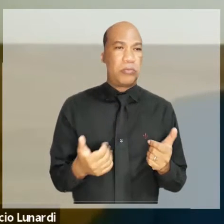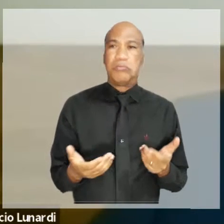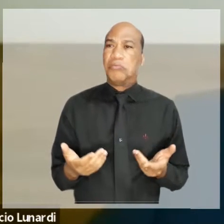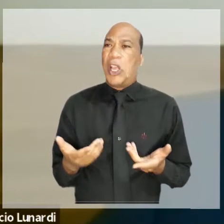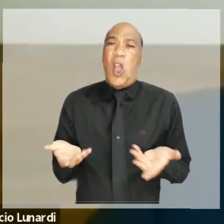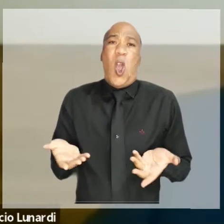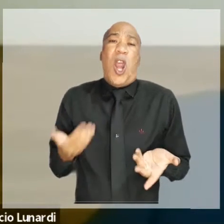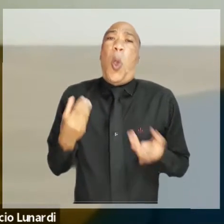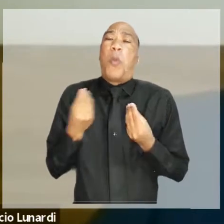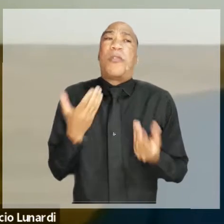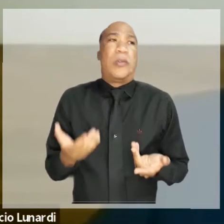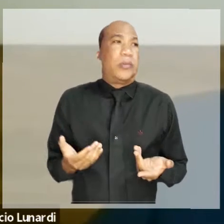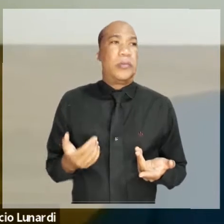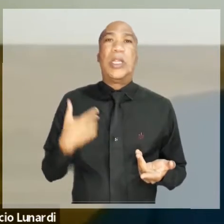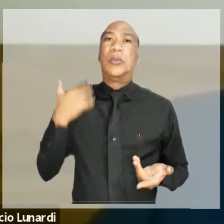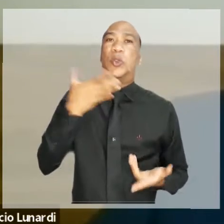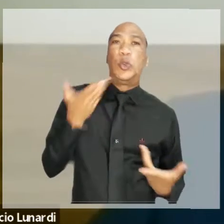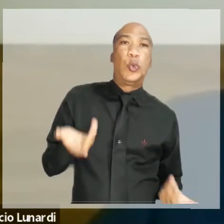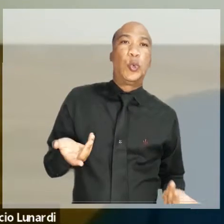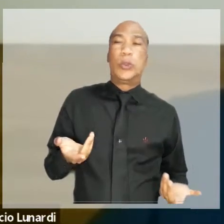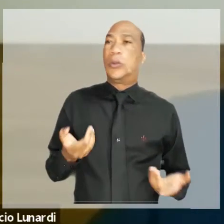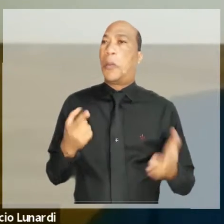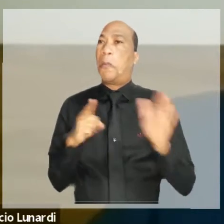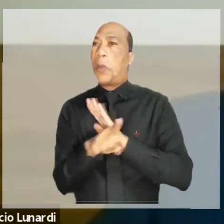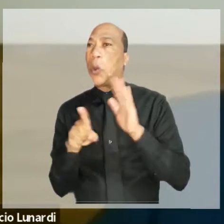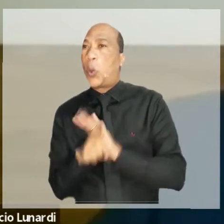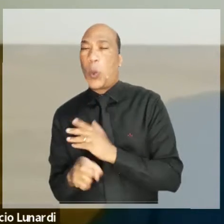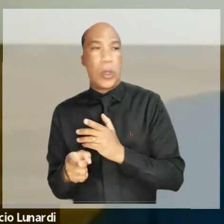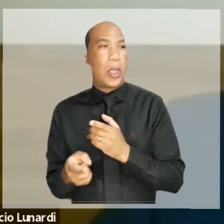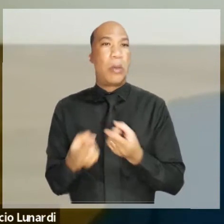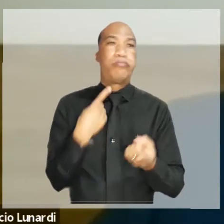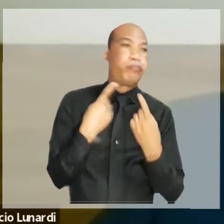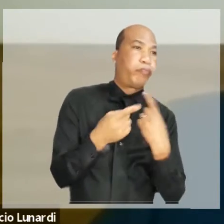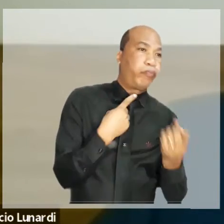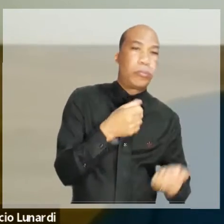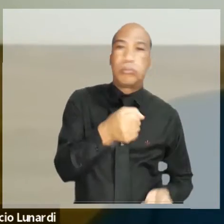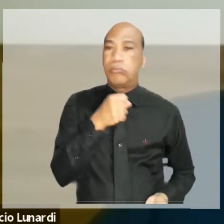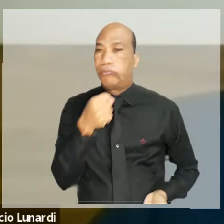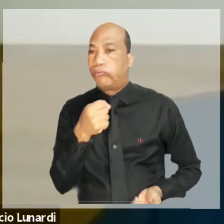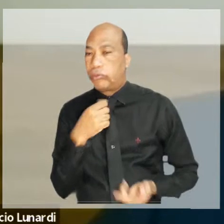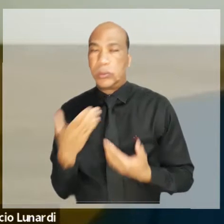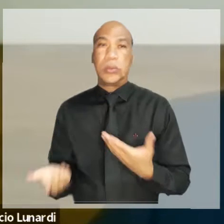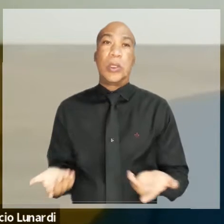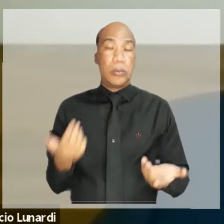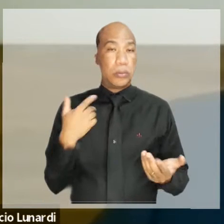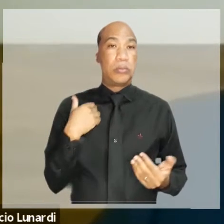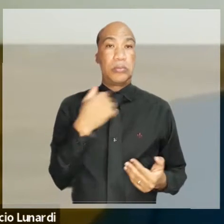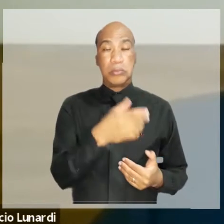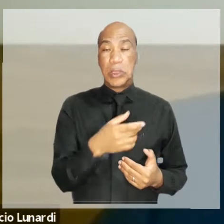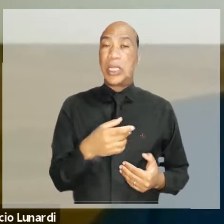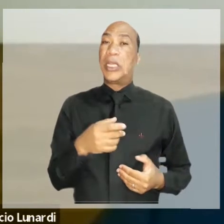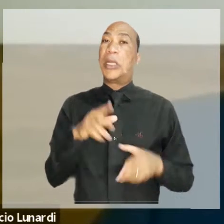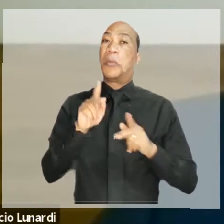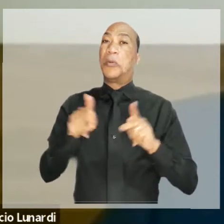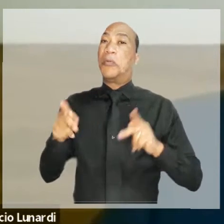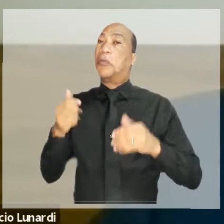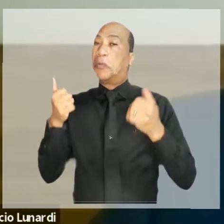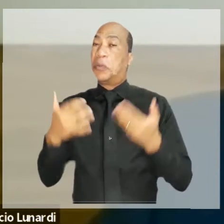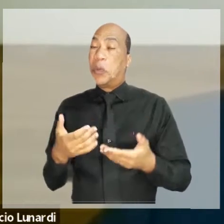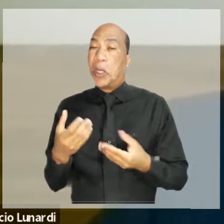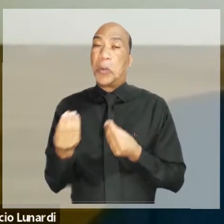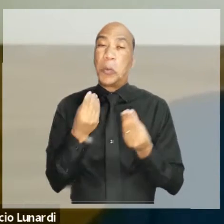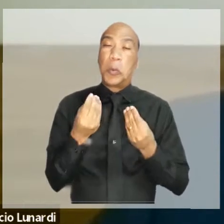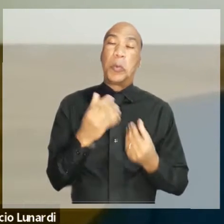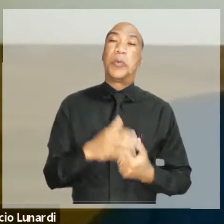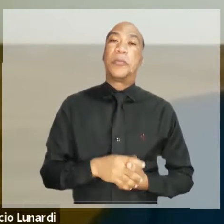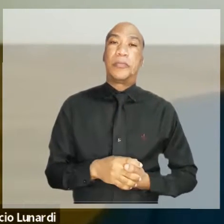perguntas aqui, né, de troca de ideias, e o professor Ronaldo Lemos certamente vai contribuir muito com a gente aqui, né?